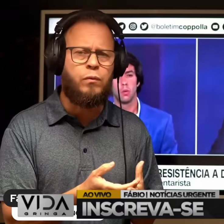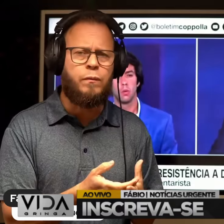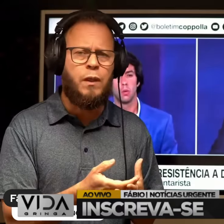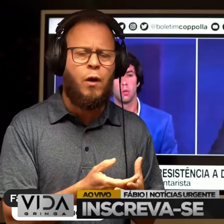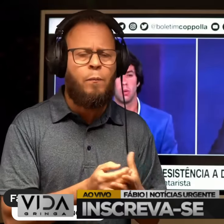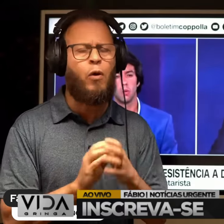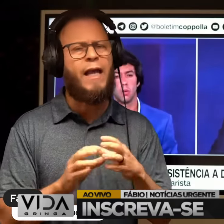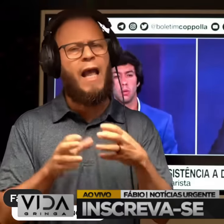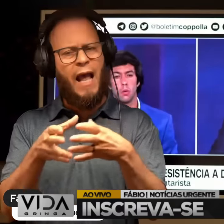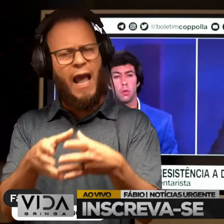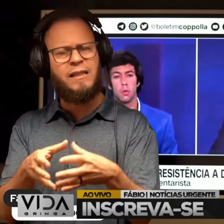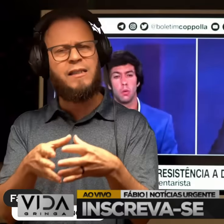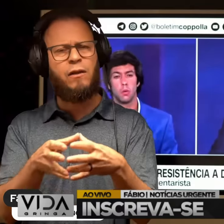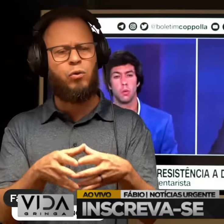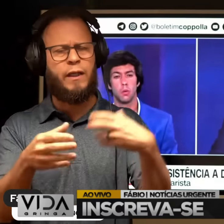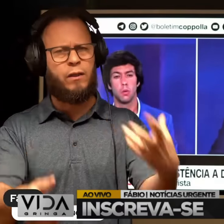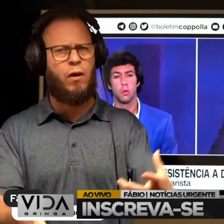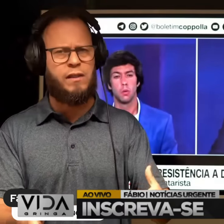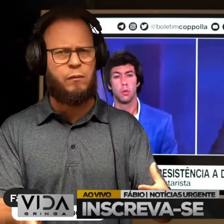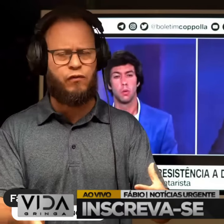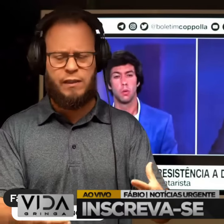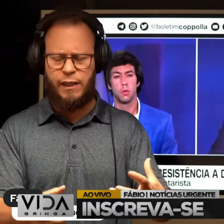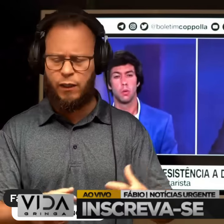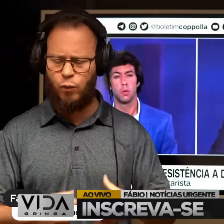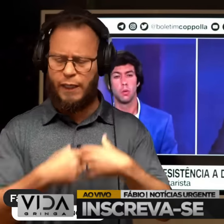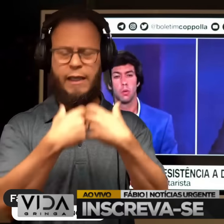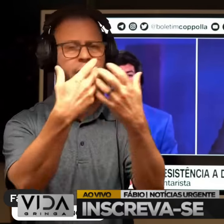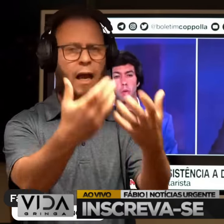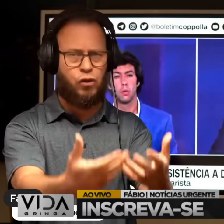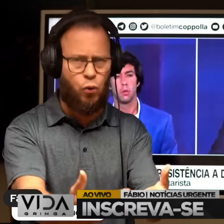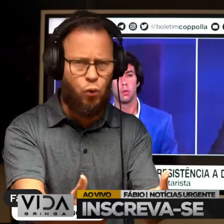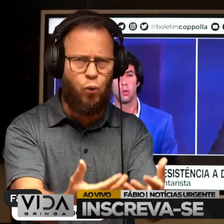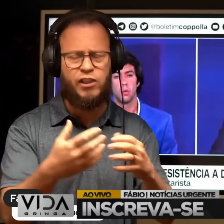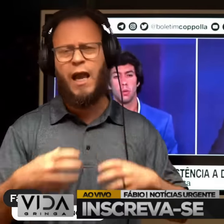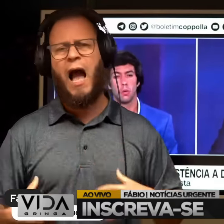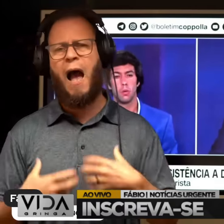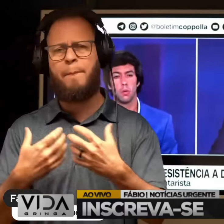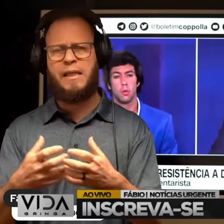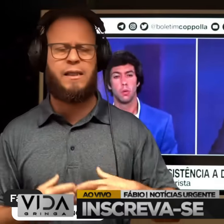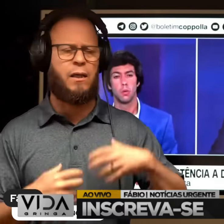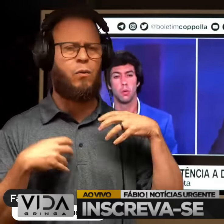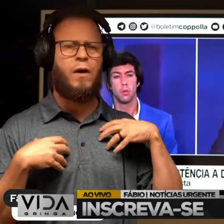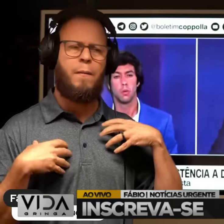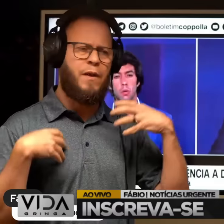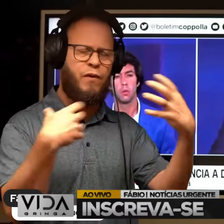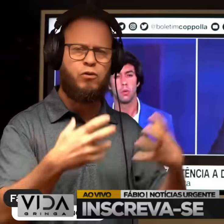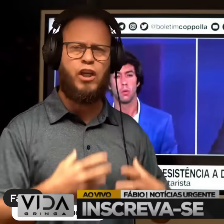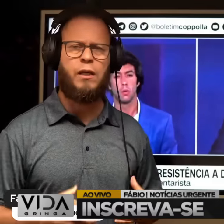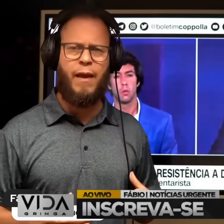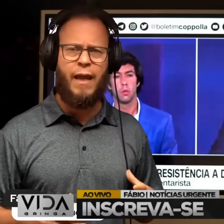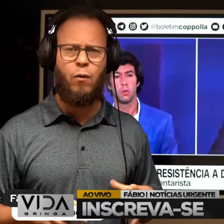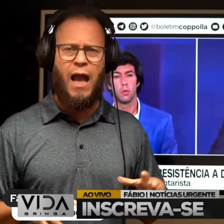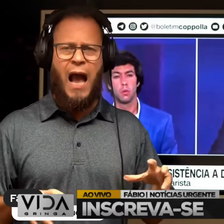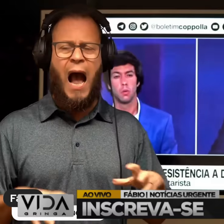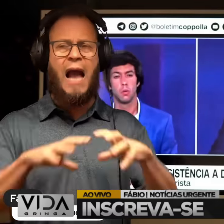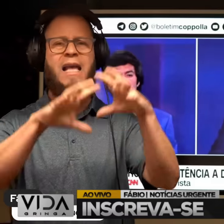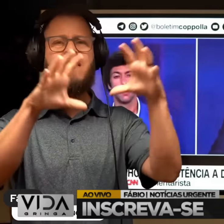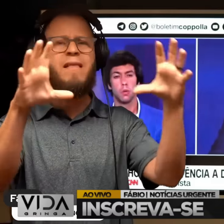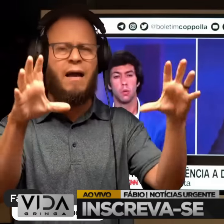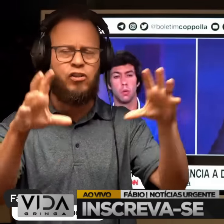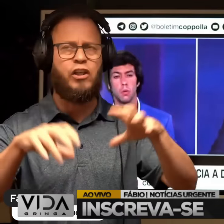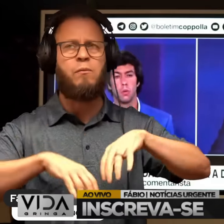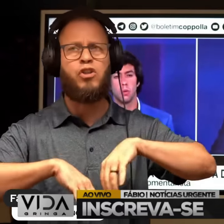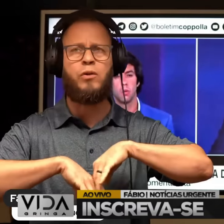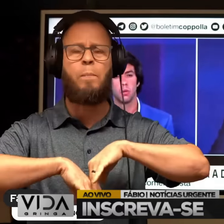minuto. Porque essa luta que nós estamos fazendo, ir às ruas, a pressão, envio de e-mail,